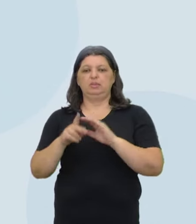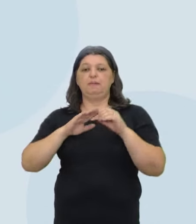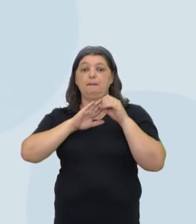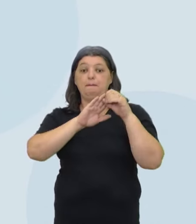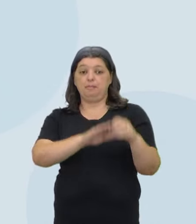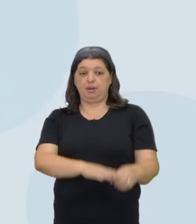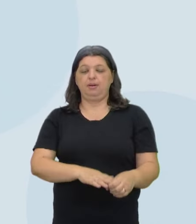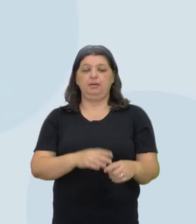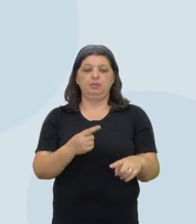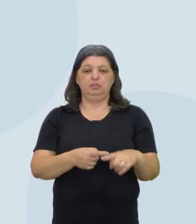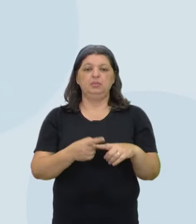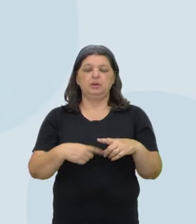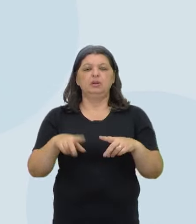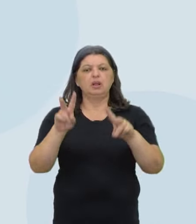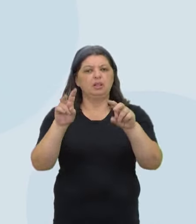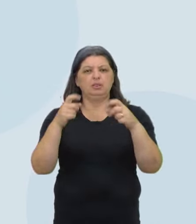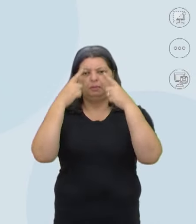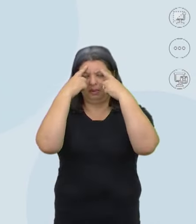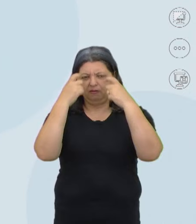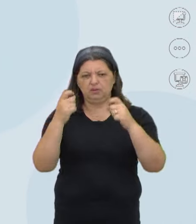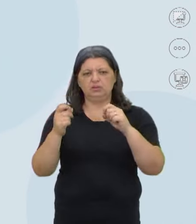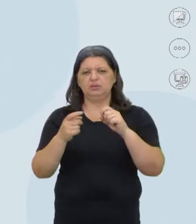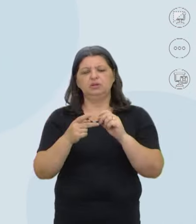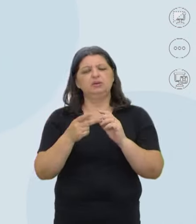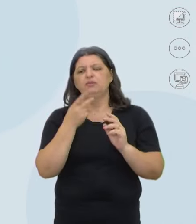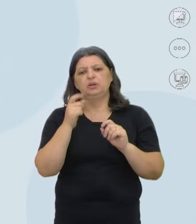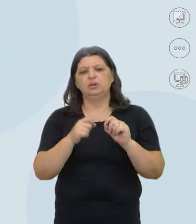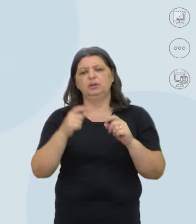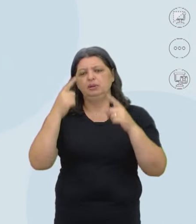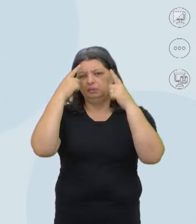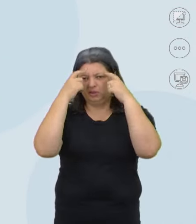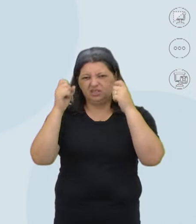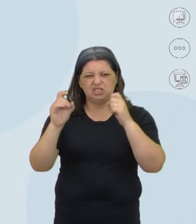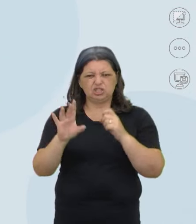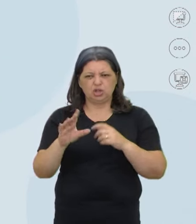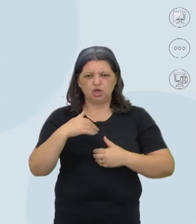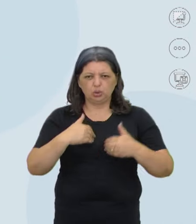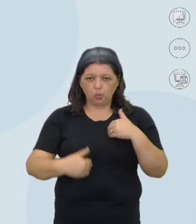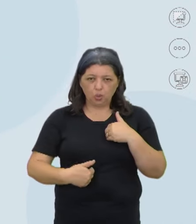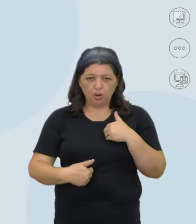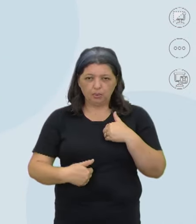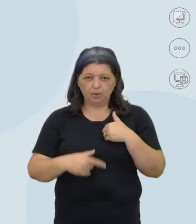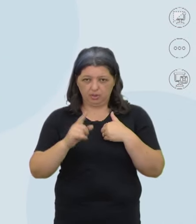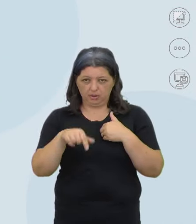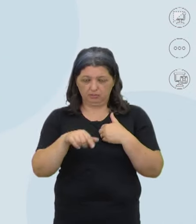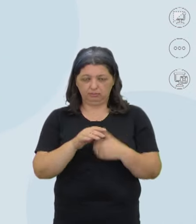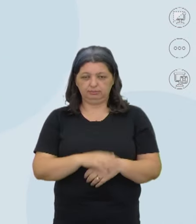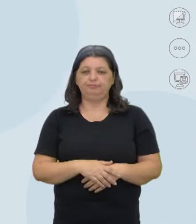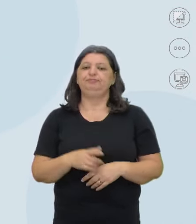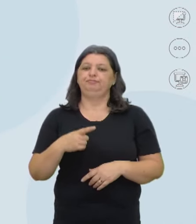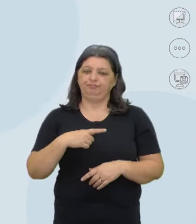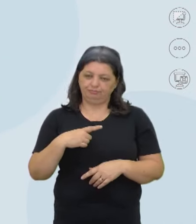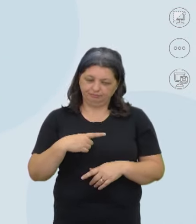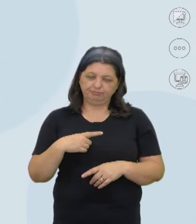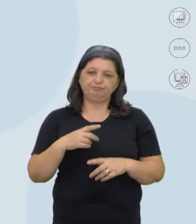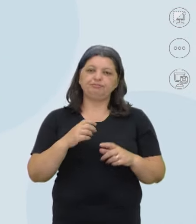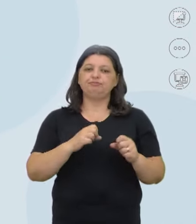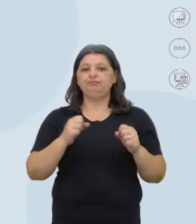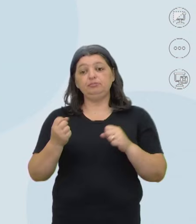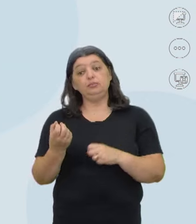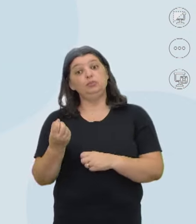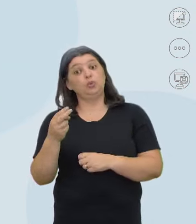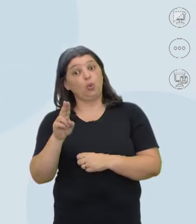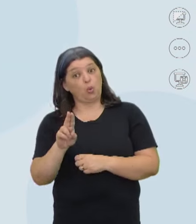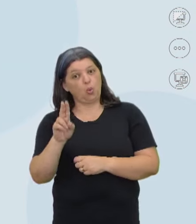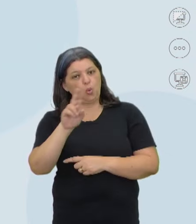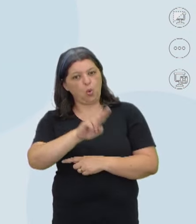quando a gente fala sobre violência, a gente sempre vem com a ideia de violência física, né? E aí a gente tem a força física ou o uso